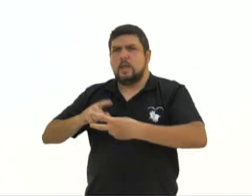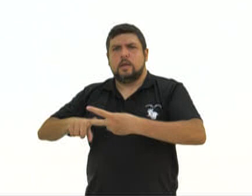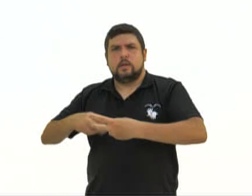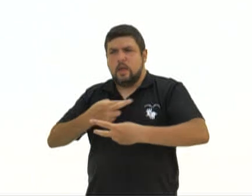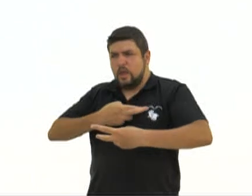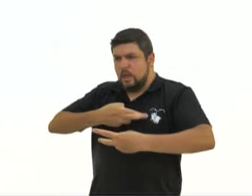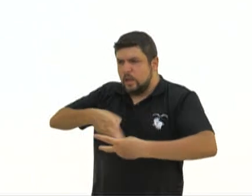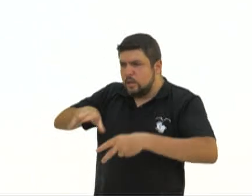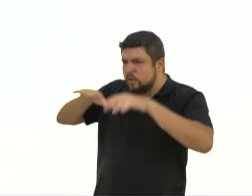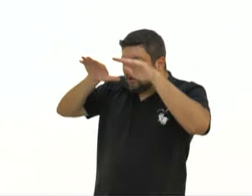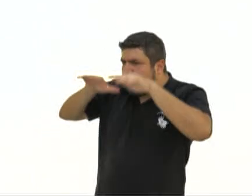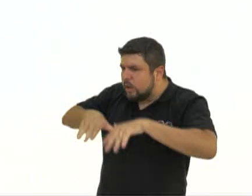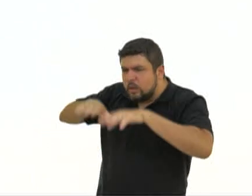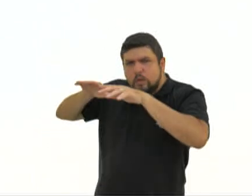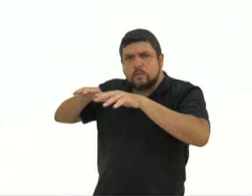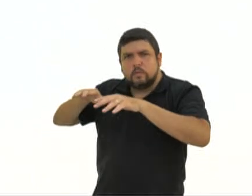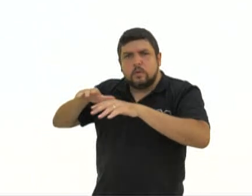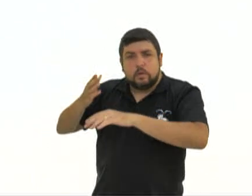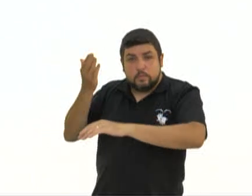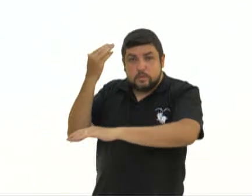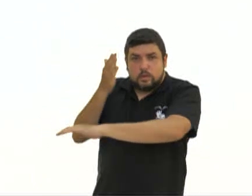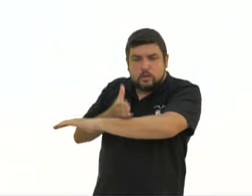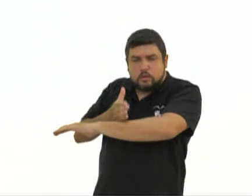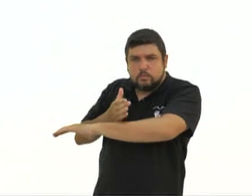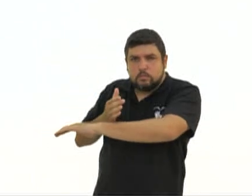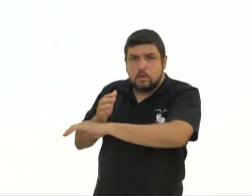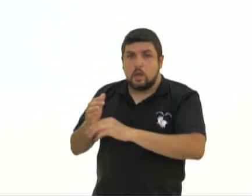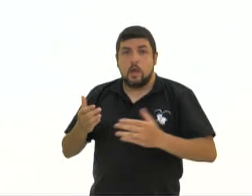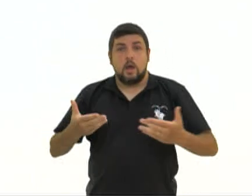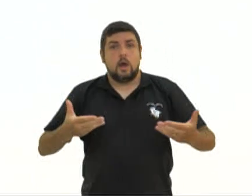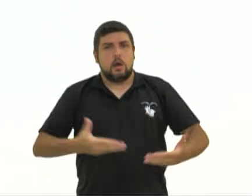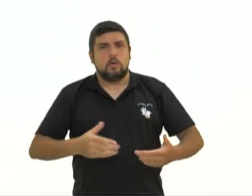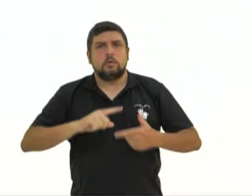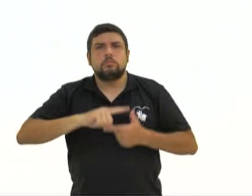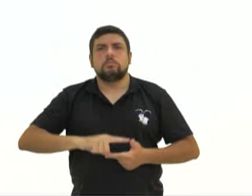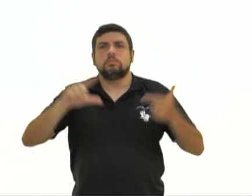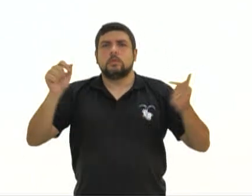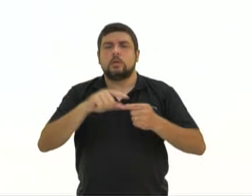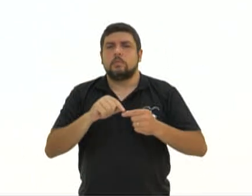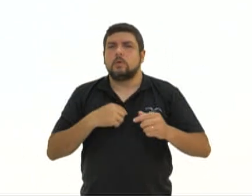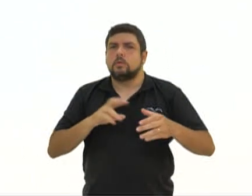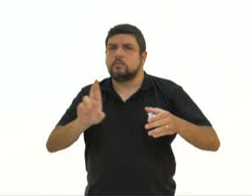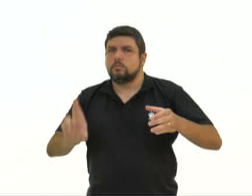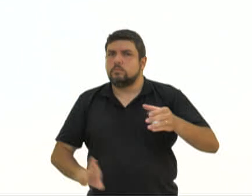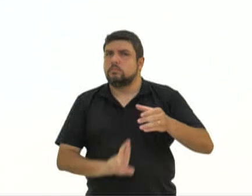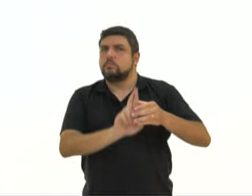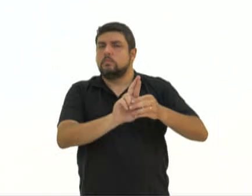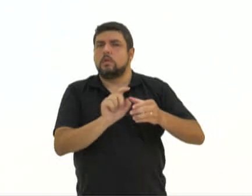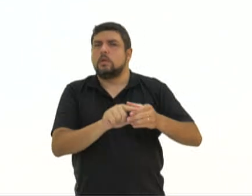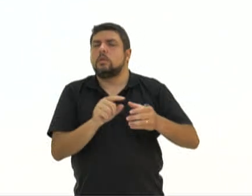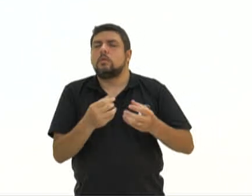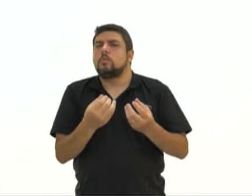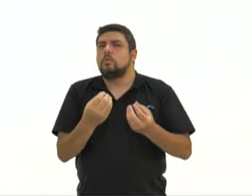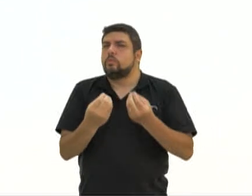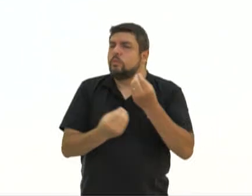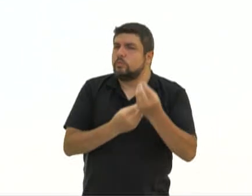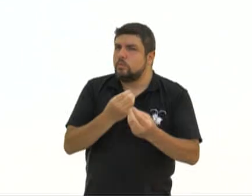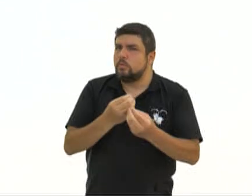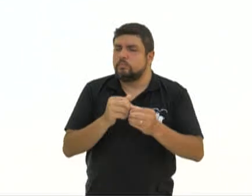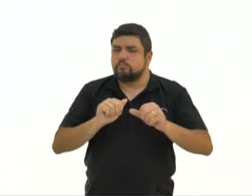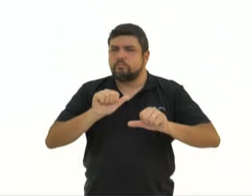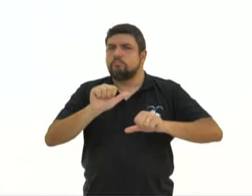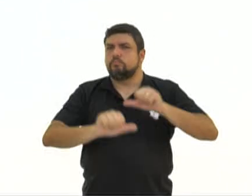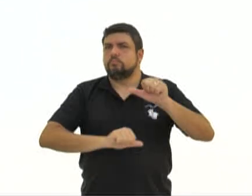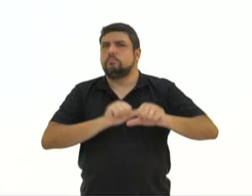Idade Média, agora, na Idade Moderna, nessas ideias renascentistas que vão começar a existir, a gente vai ver